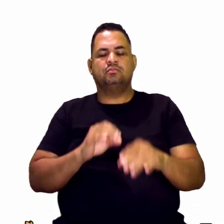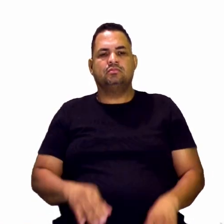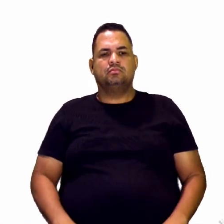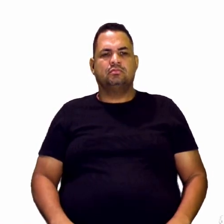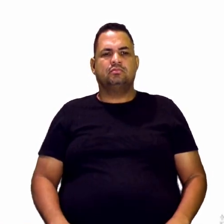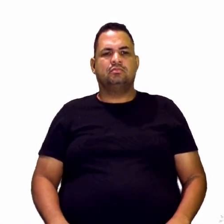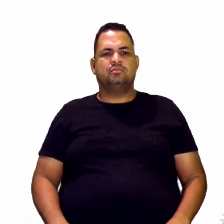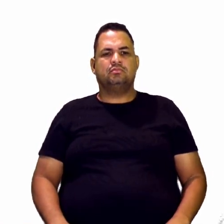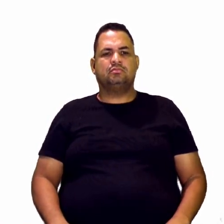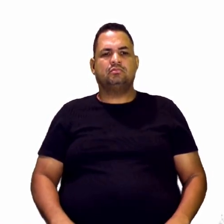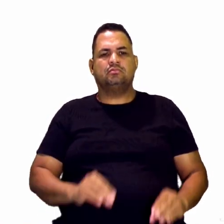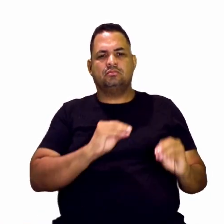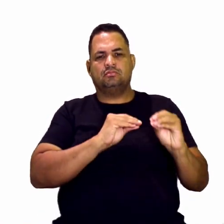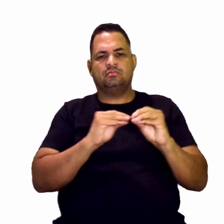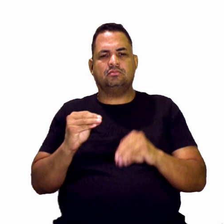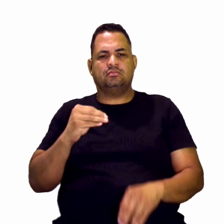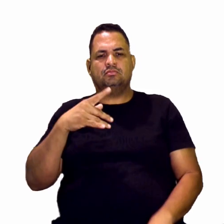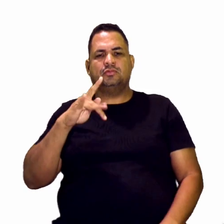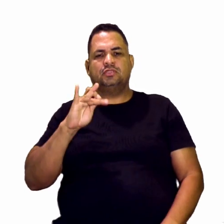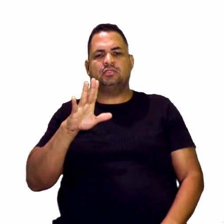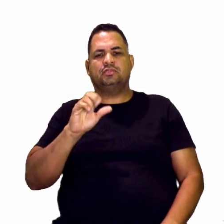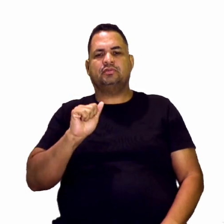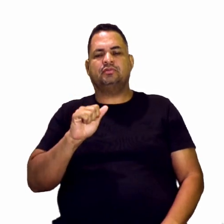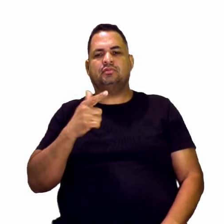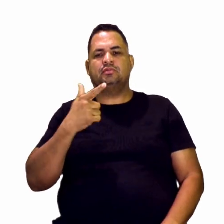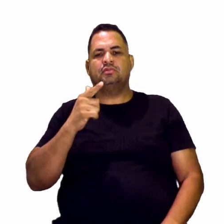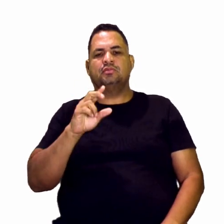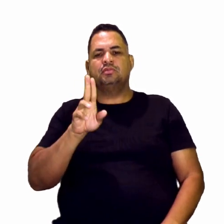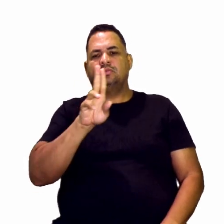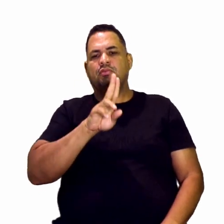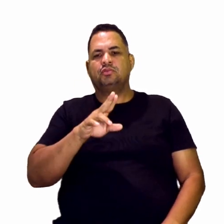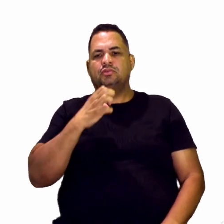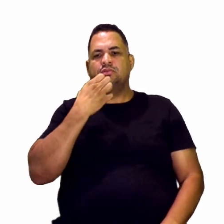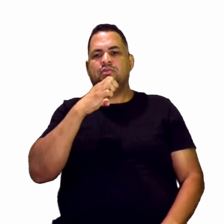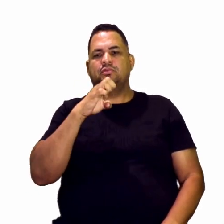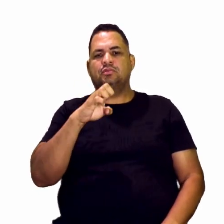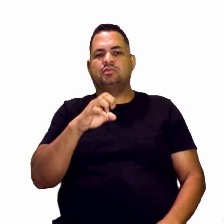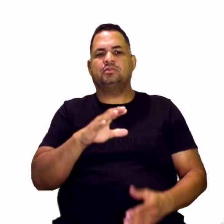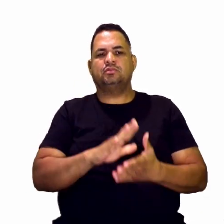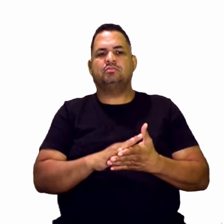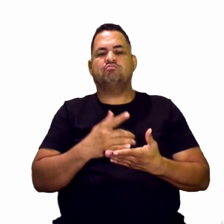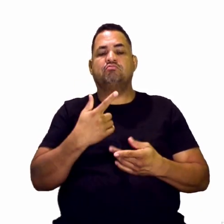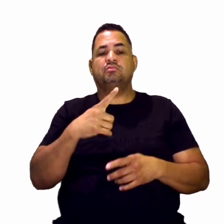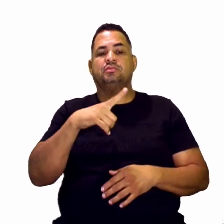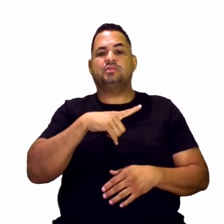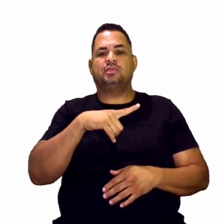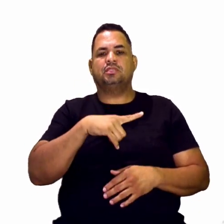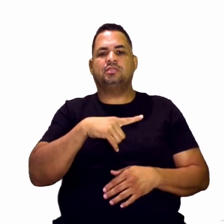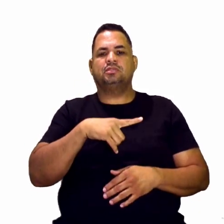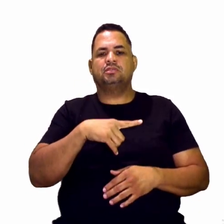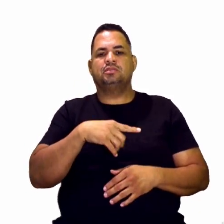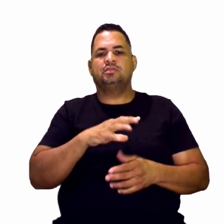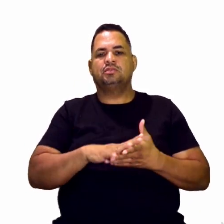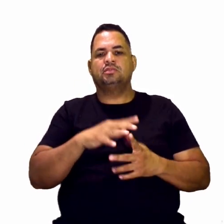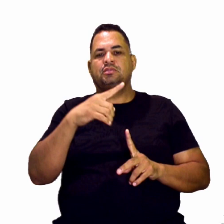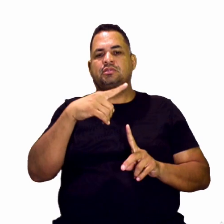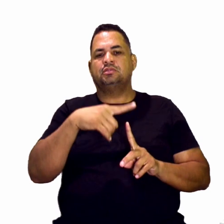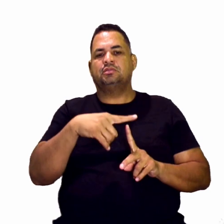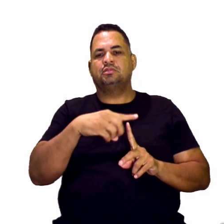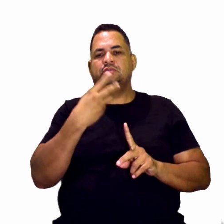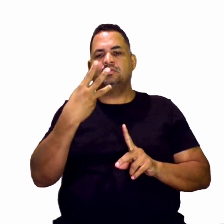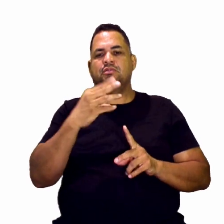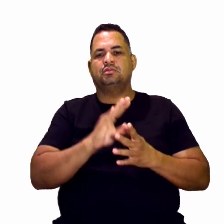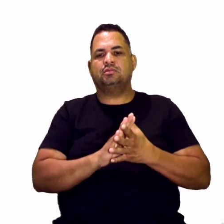O transporte passivo não tem gasto de energia por parte da célula e possui 3 tipos: difusão